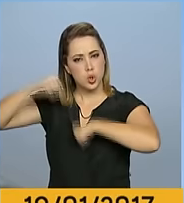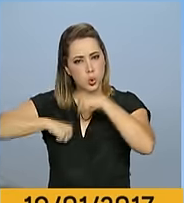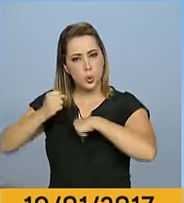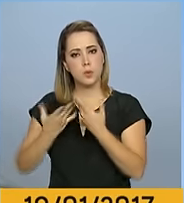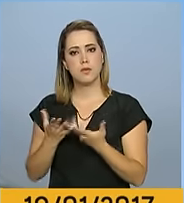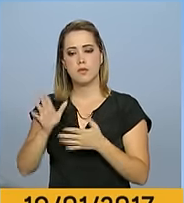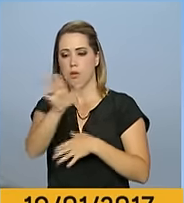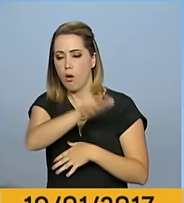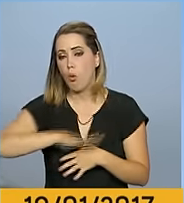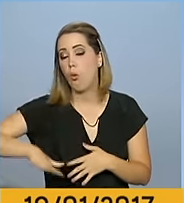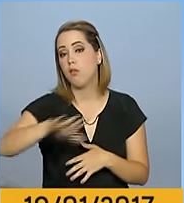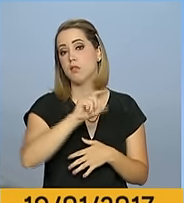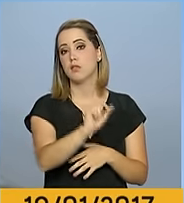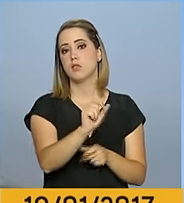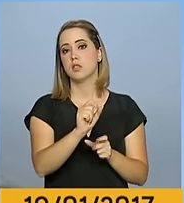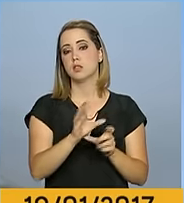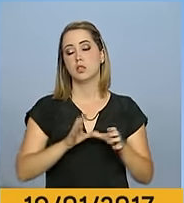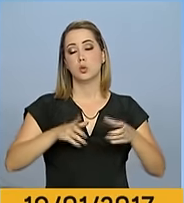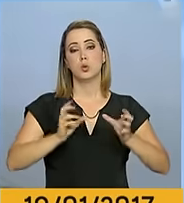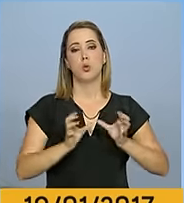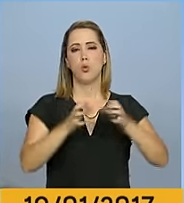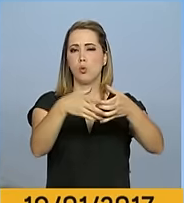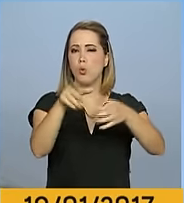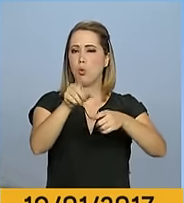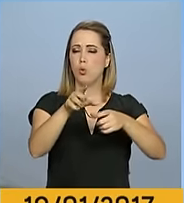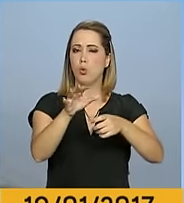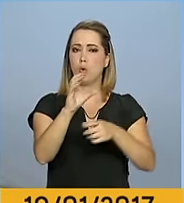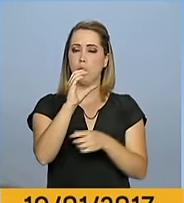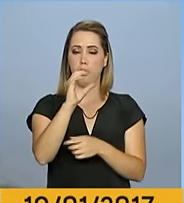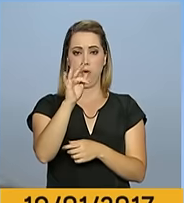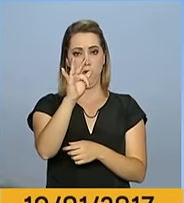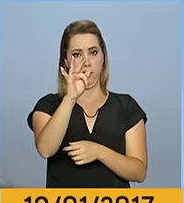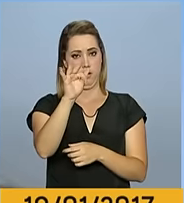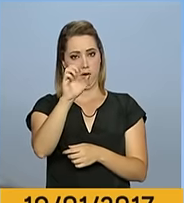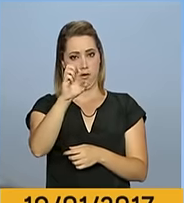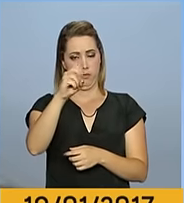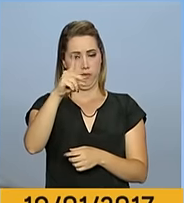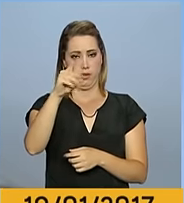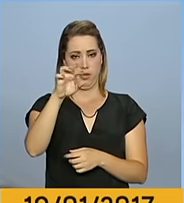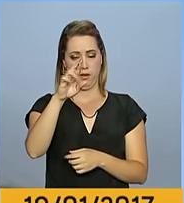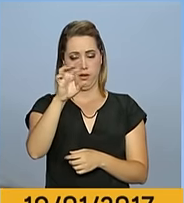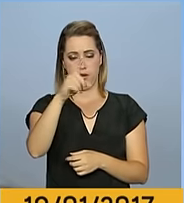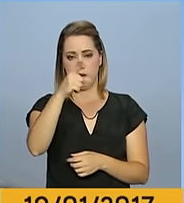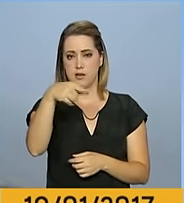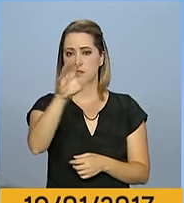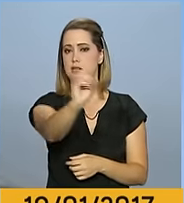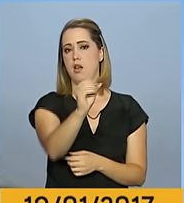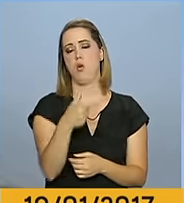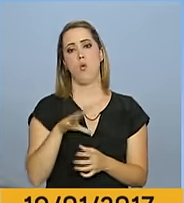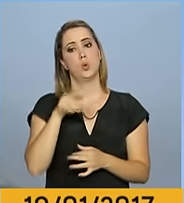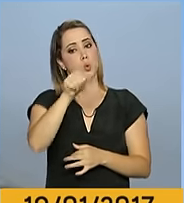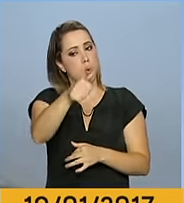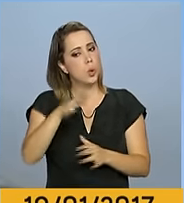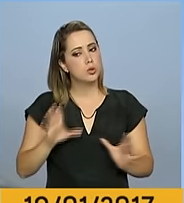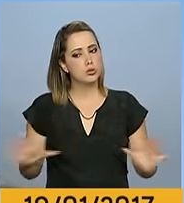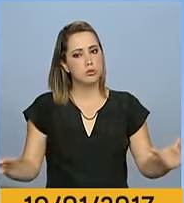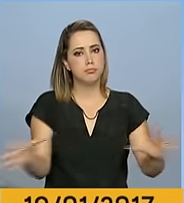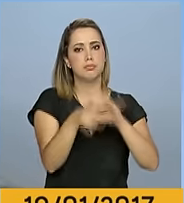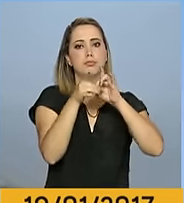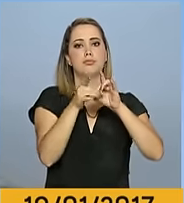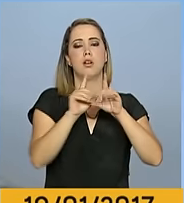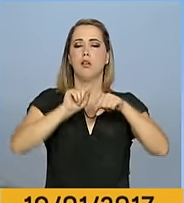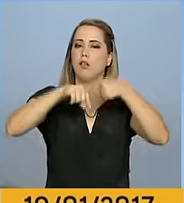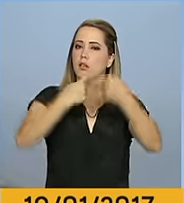com a Confederação Nacional da Agricultura, com todas as federações produtivas do país, e ao final, logo um pouco antes do